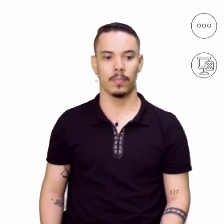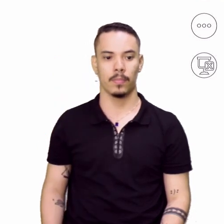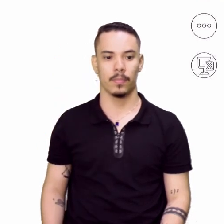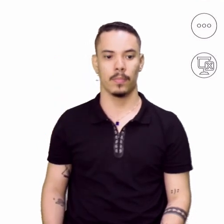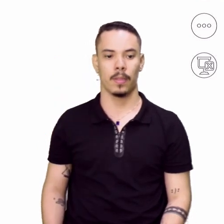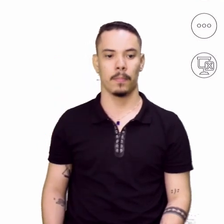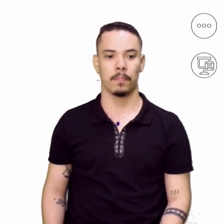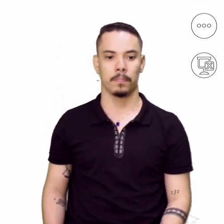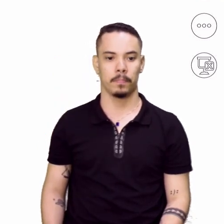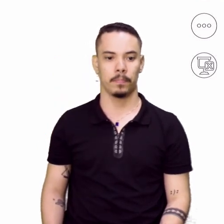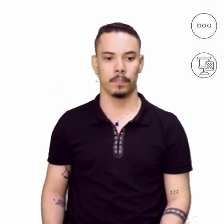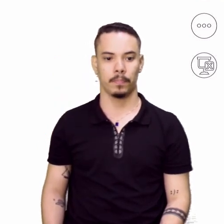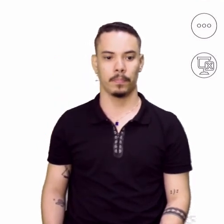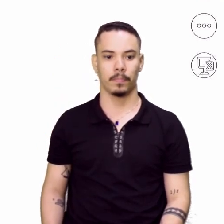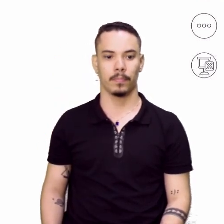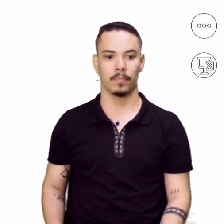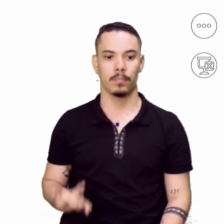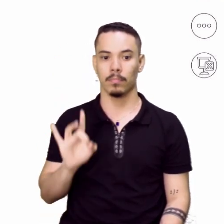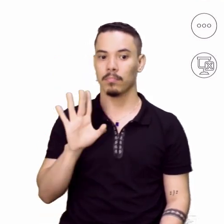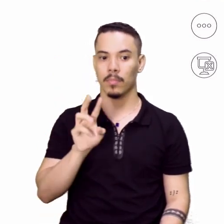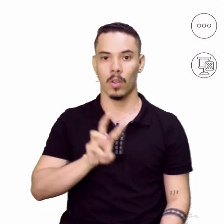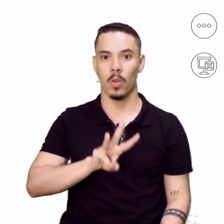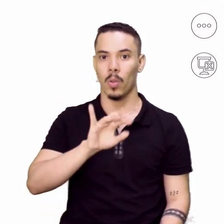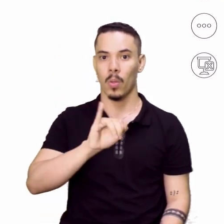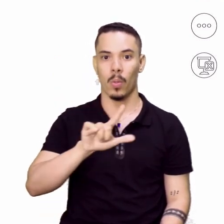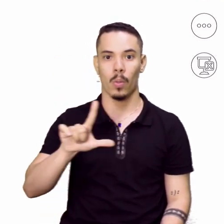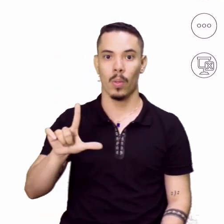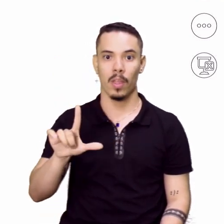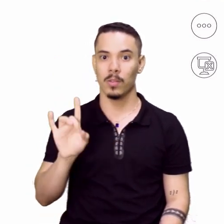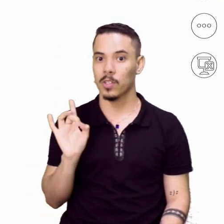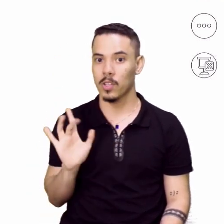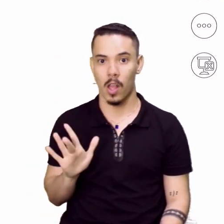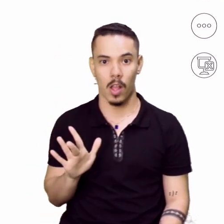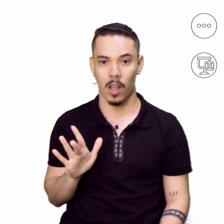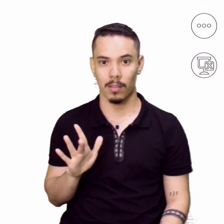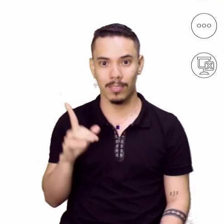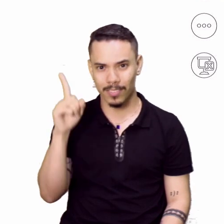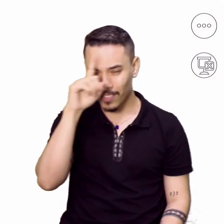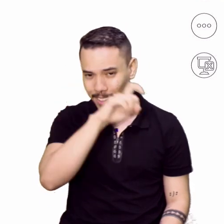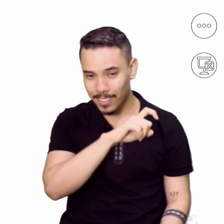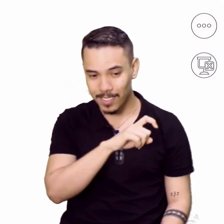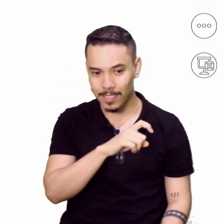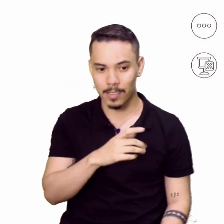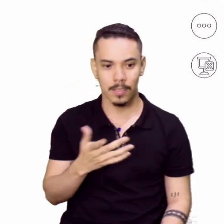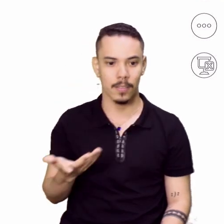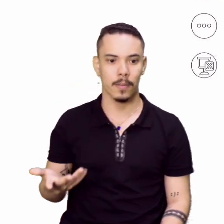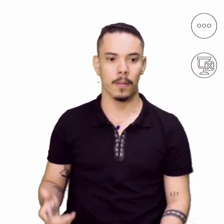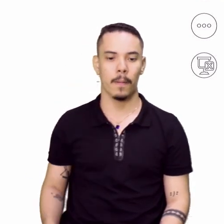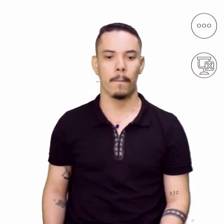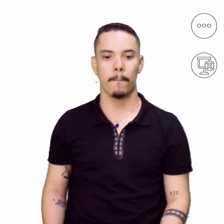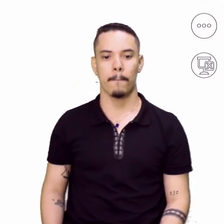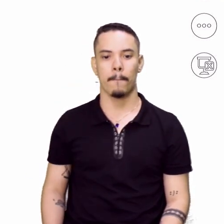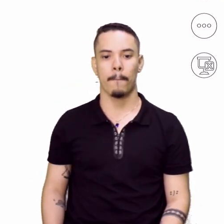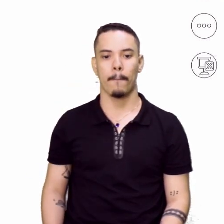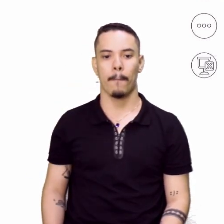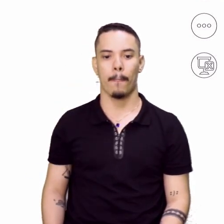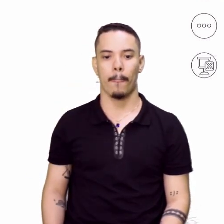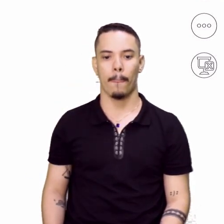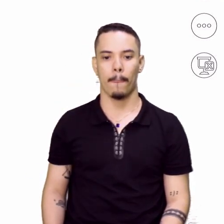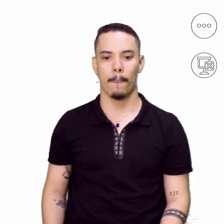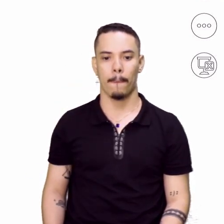Visit que que você vai colocar apenas o Will na frente dele Olha que dificuldade então I will Visit